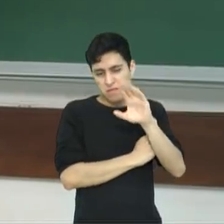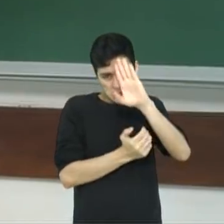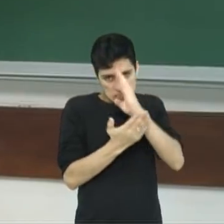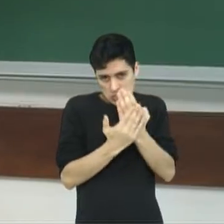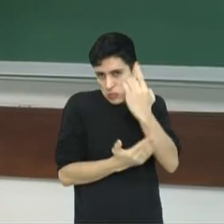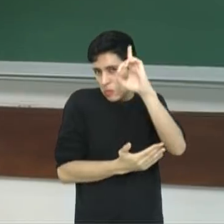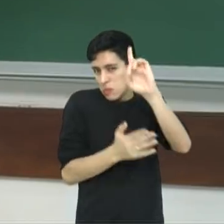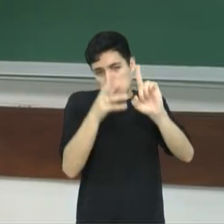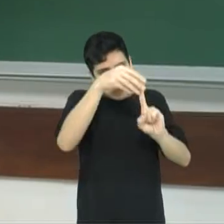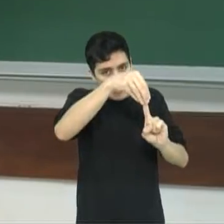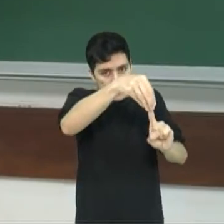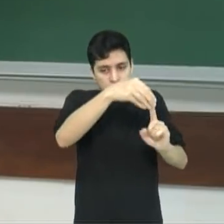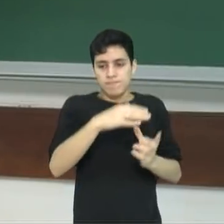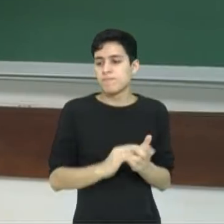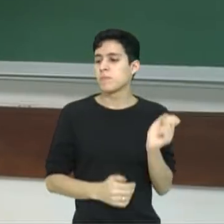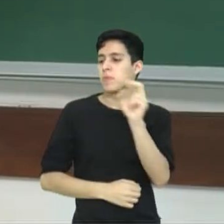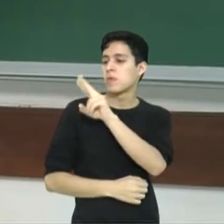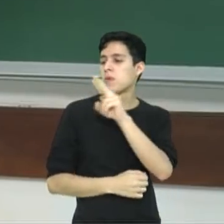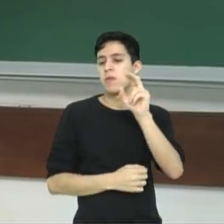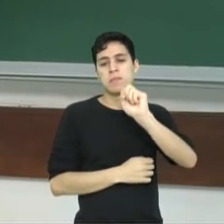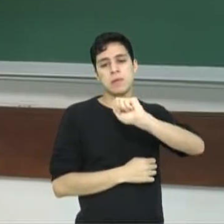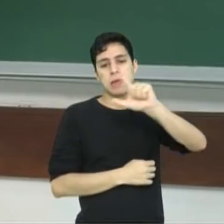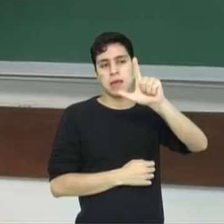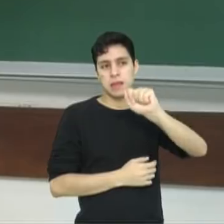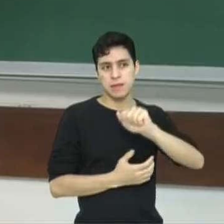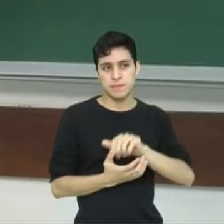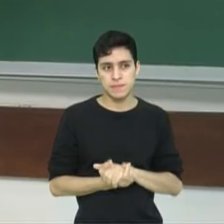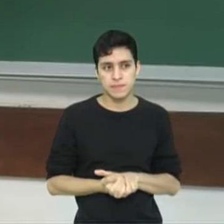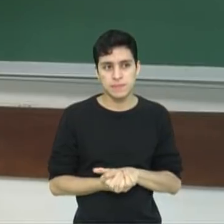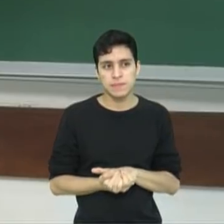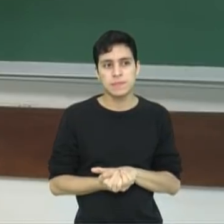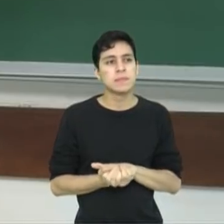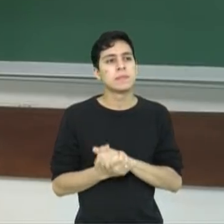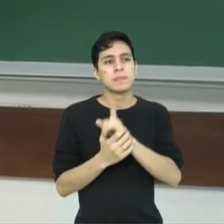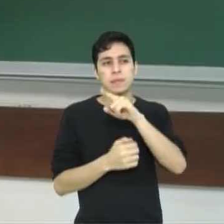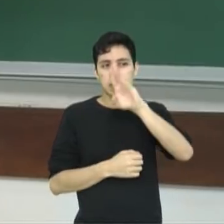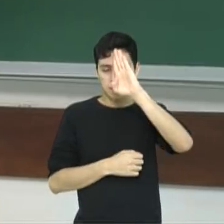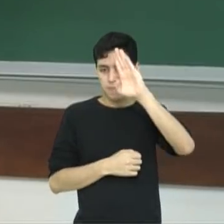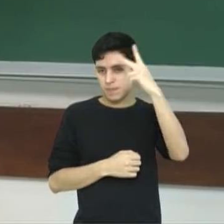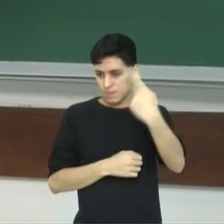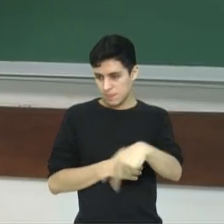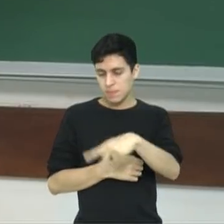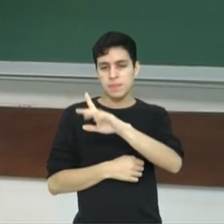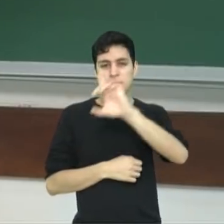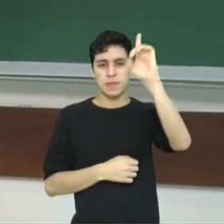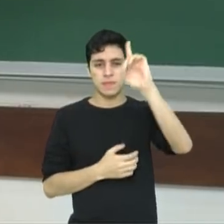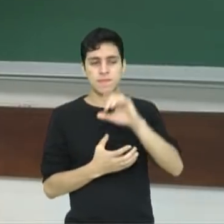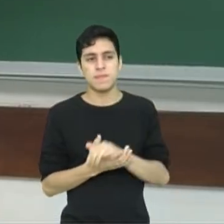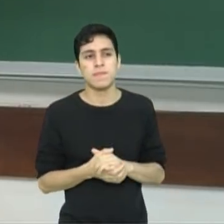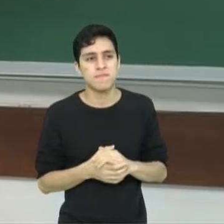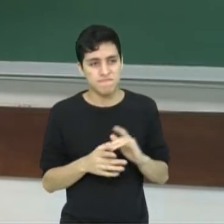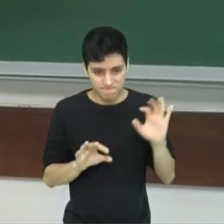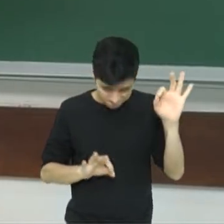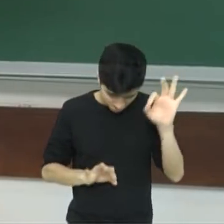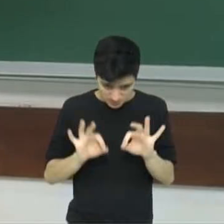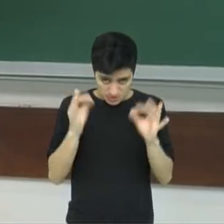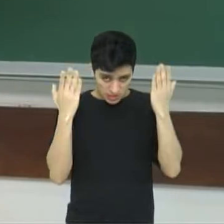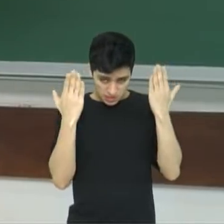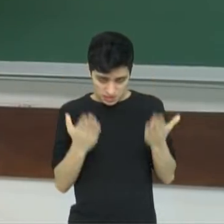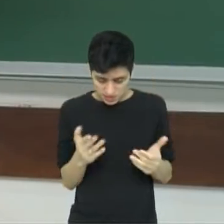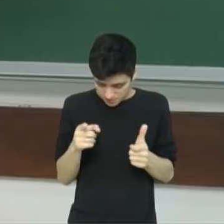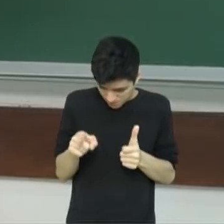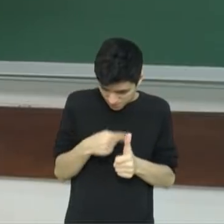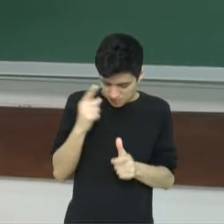para Iatrebe. Depois passou a ser chamada Medina. Essa fuga de Maomé de Meca para